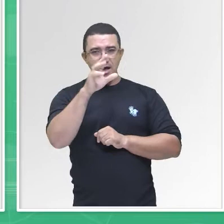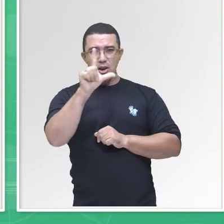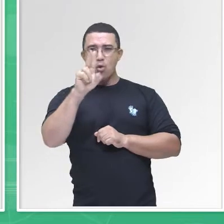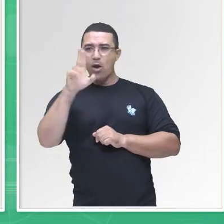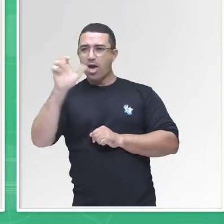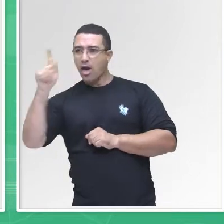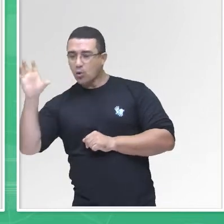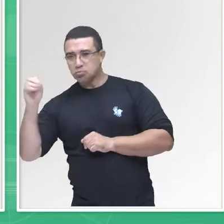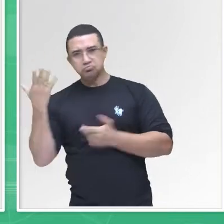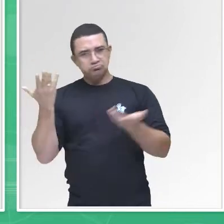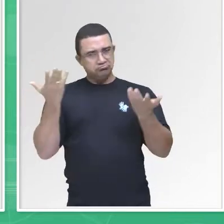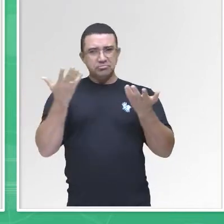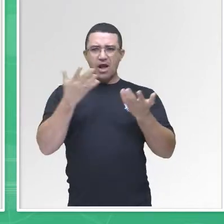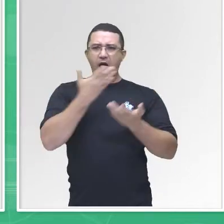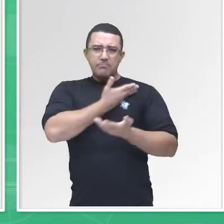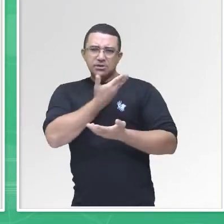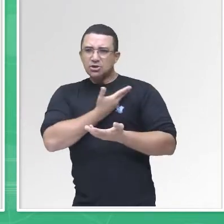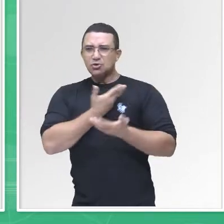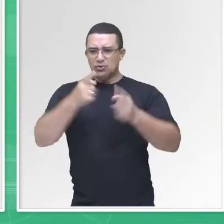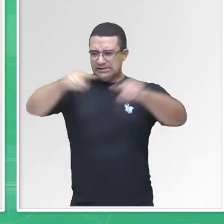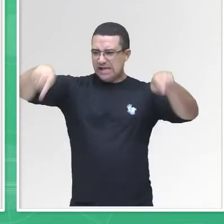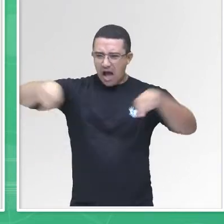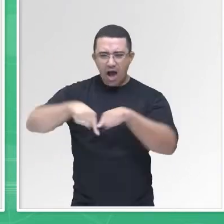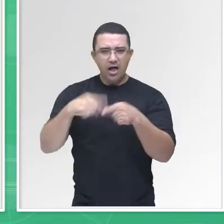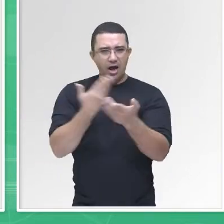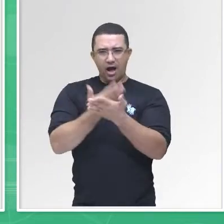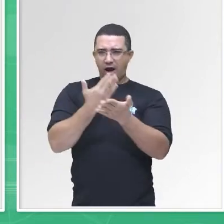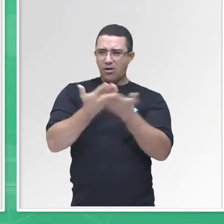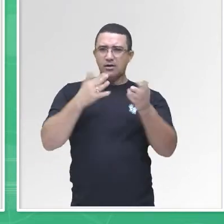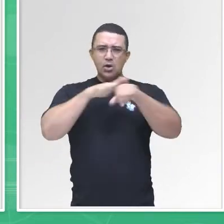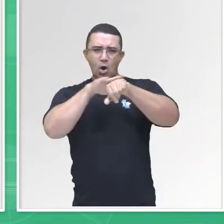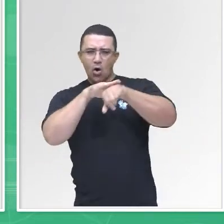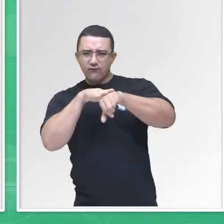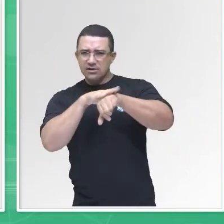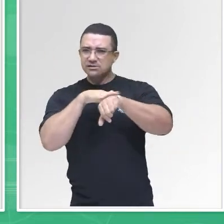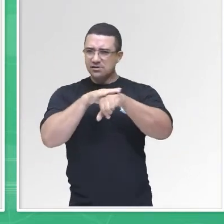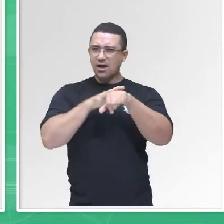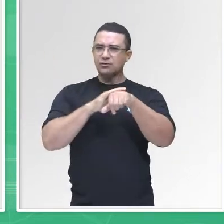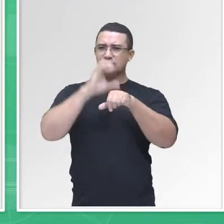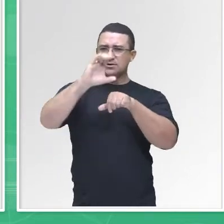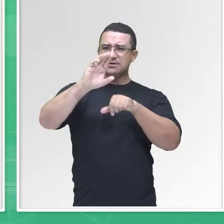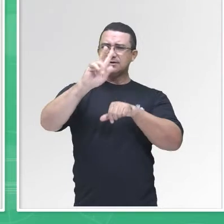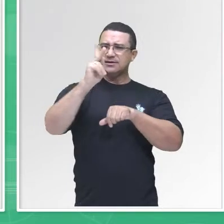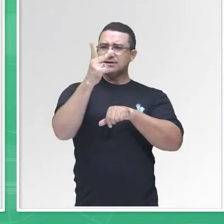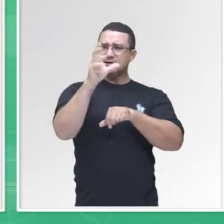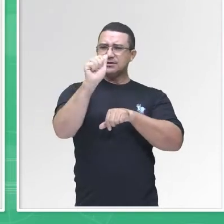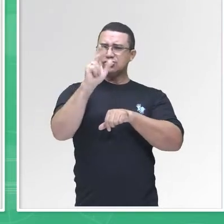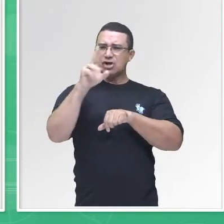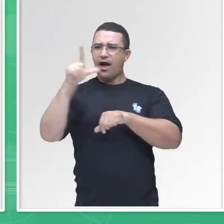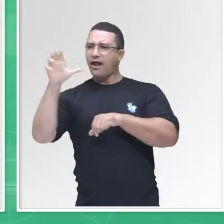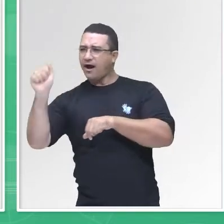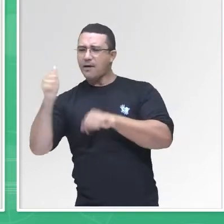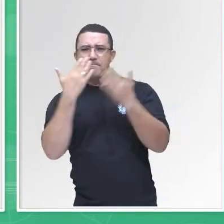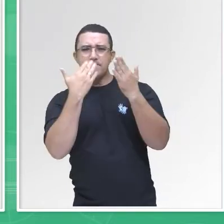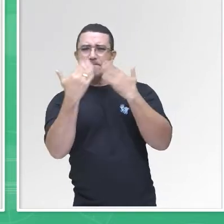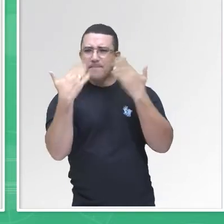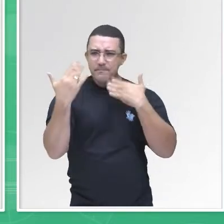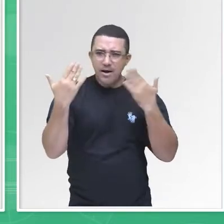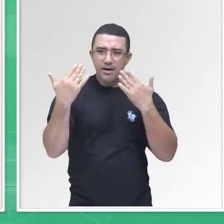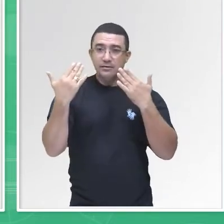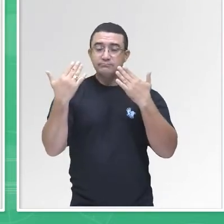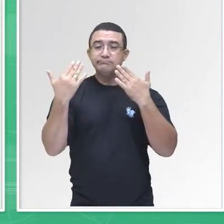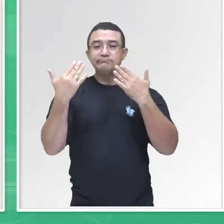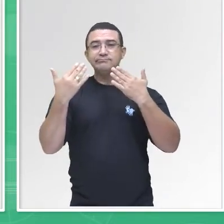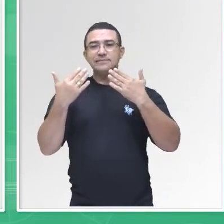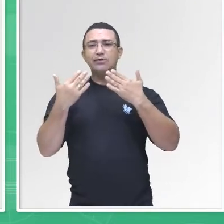que estavam ali conversando, batendo um papo, né, sendo na charla, como se diz no espanhol, na charla, bater um papo. Então, despedindo